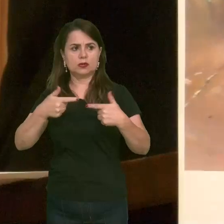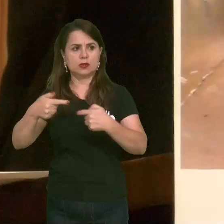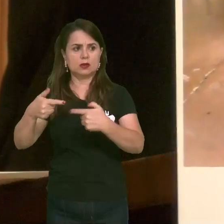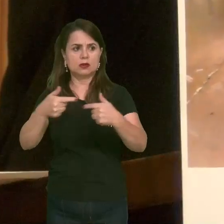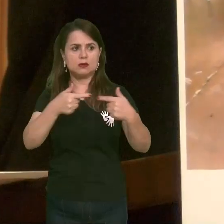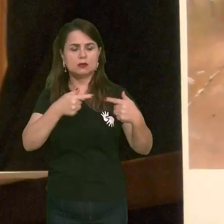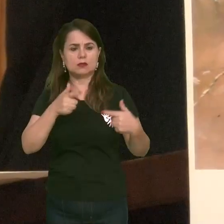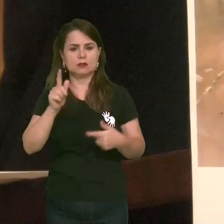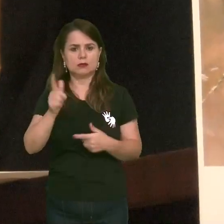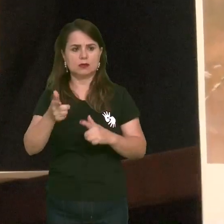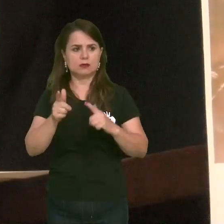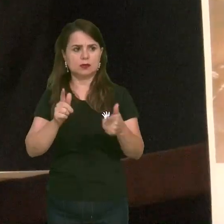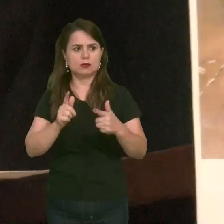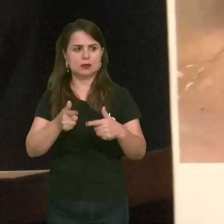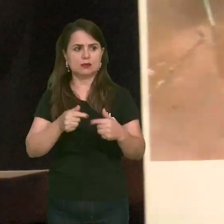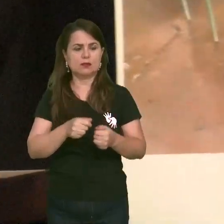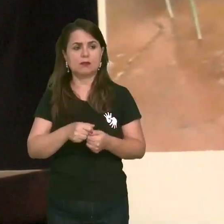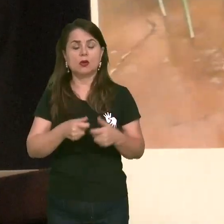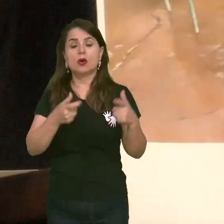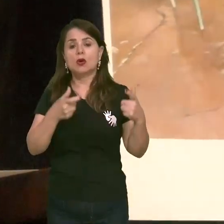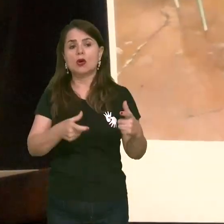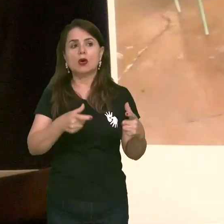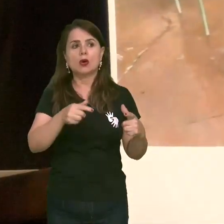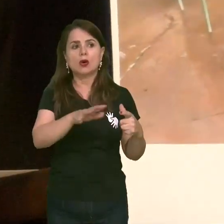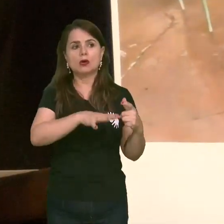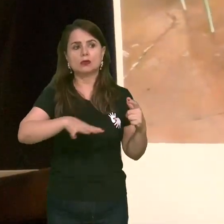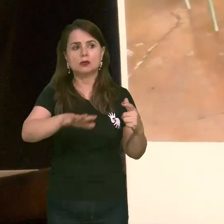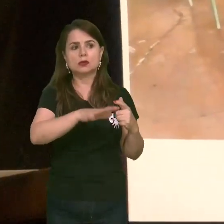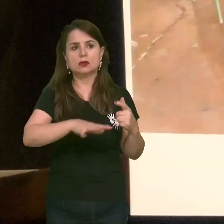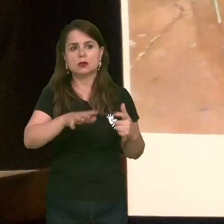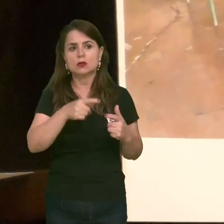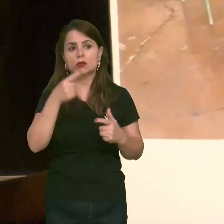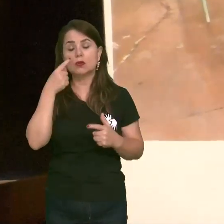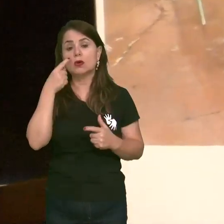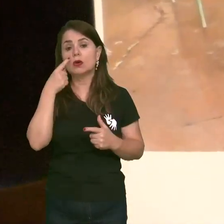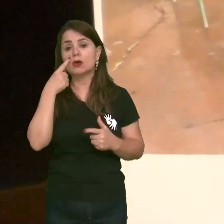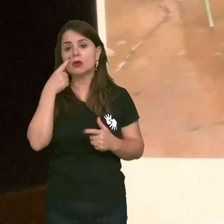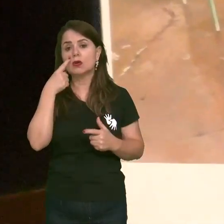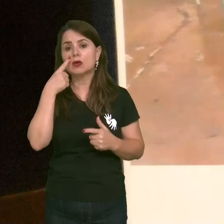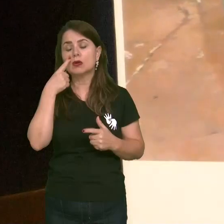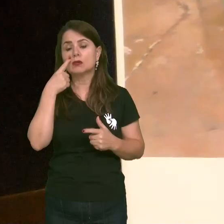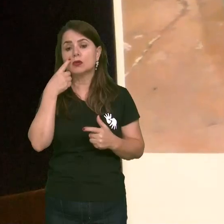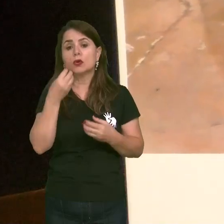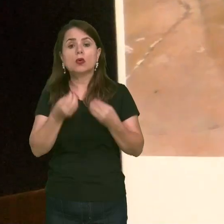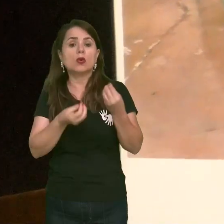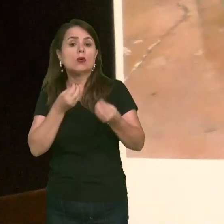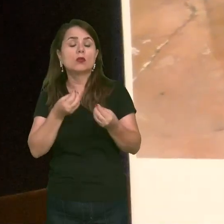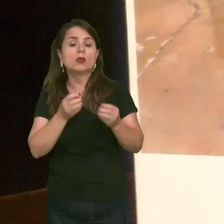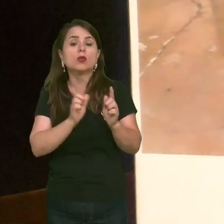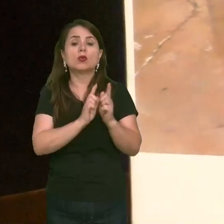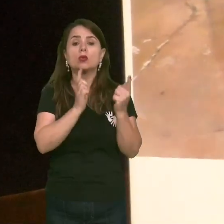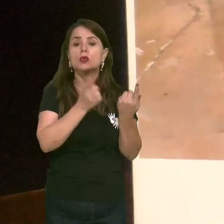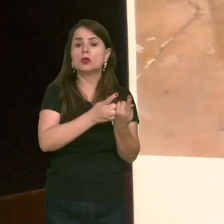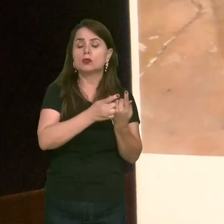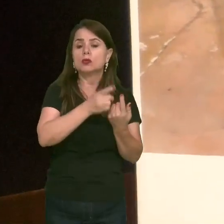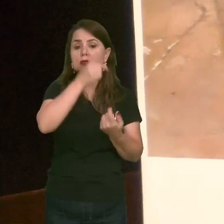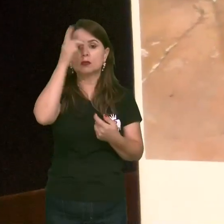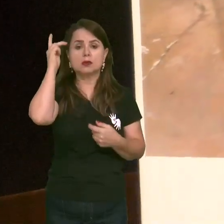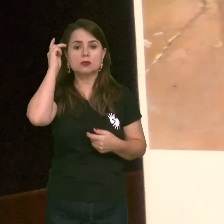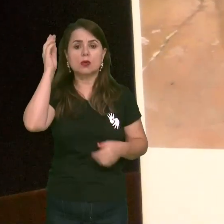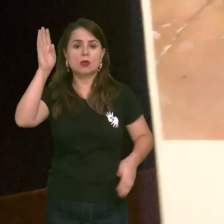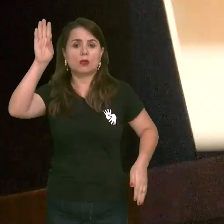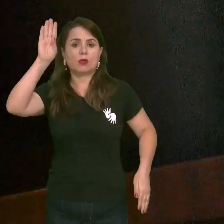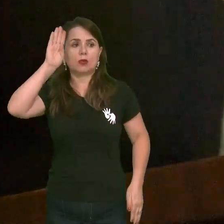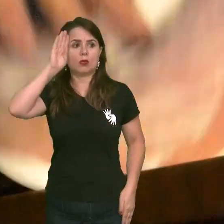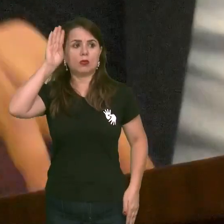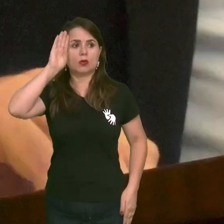de instrução dos alunos é o nosso pessoal das Forças Armadas né os nossos protetores aí